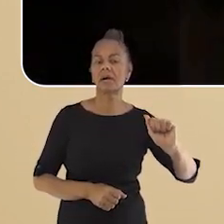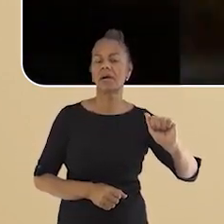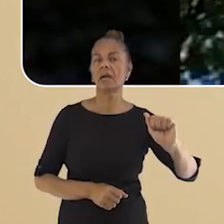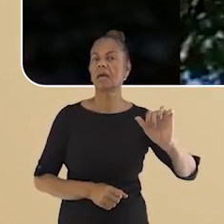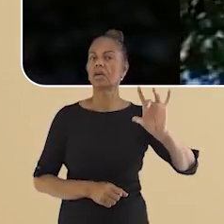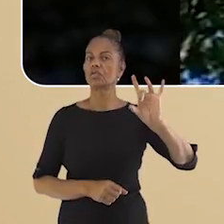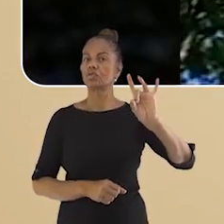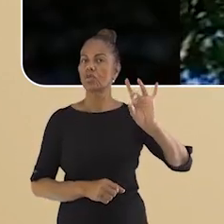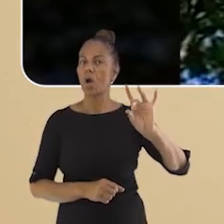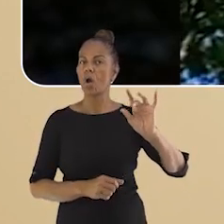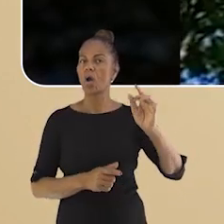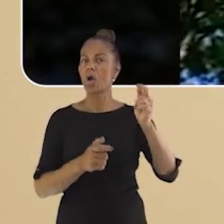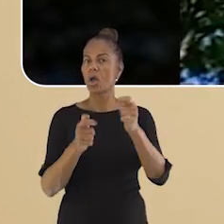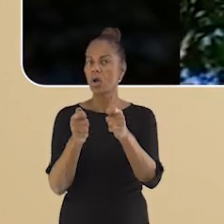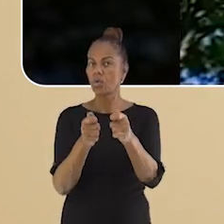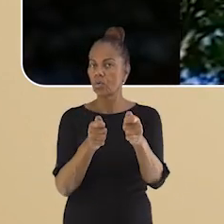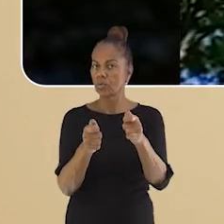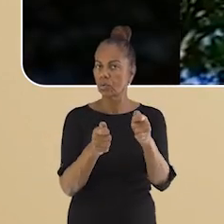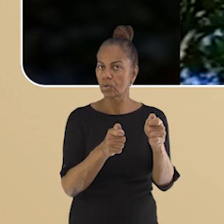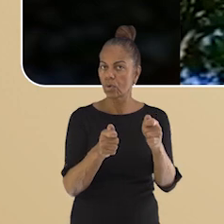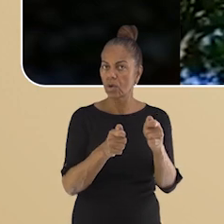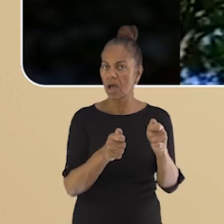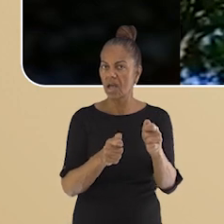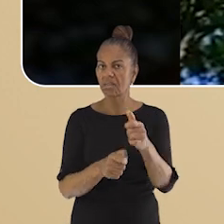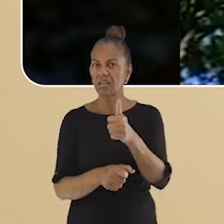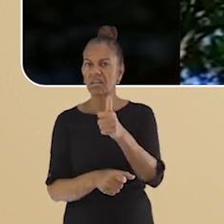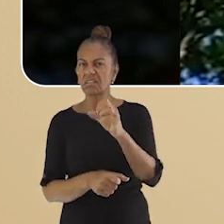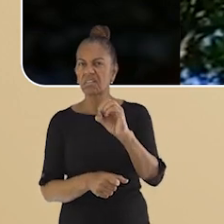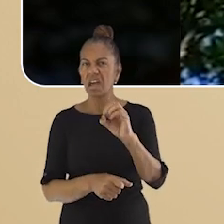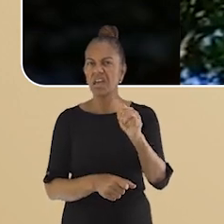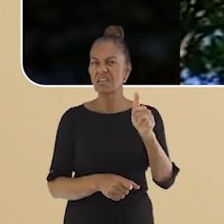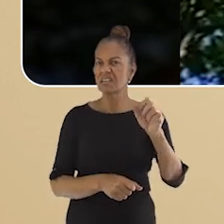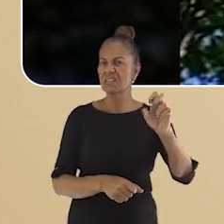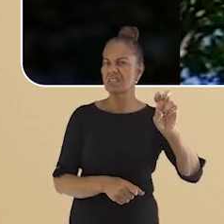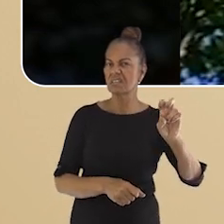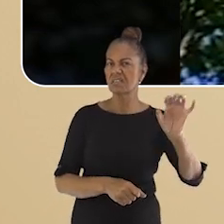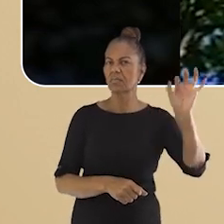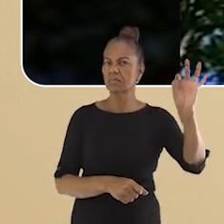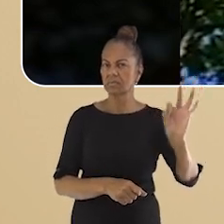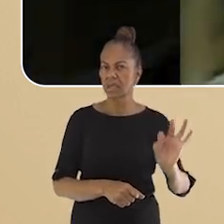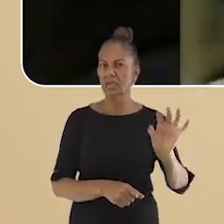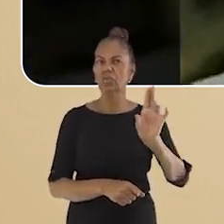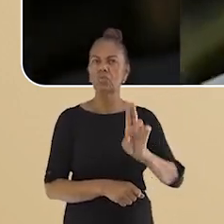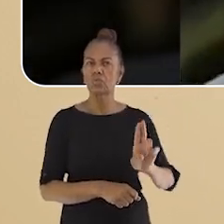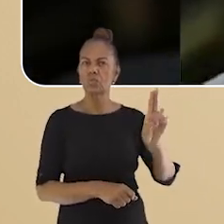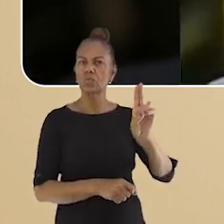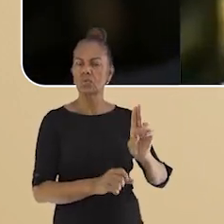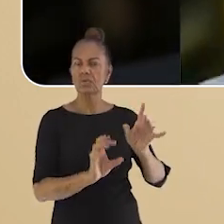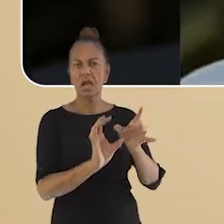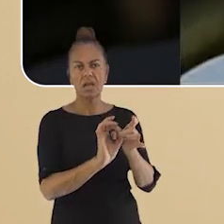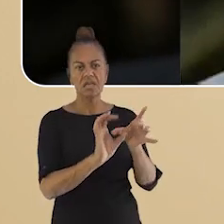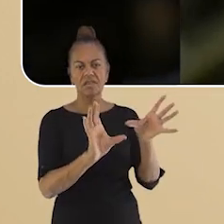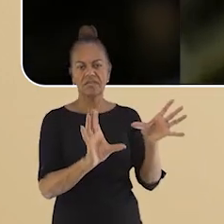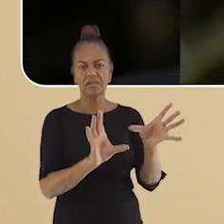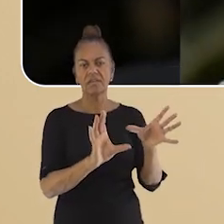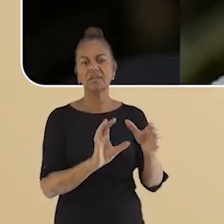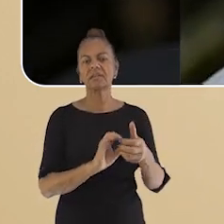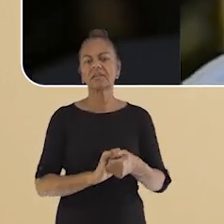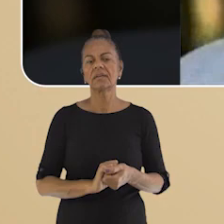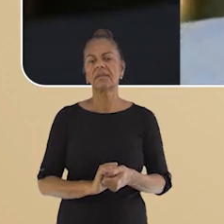pode fazer mais do que aquilo ali, ó. 10, 15, 20% no máximo. Porque ali ela vai sarar e vai criar uma cicatriz, né? Ali, e ela